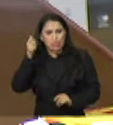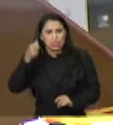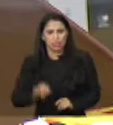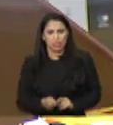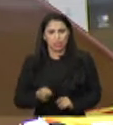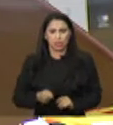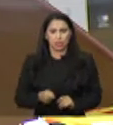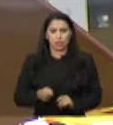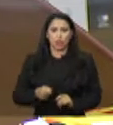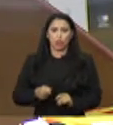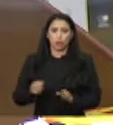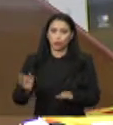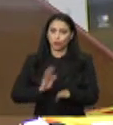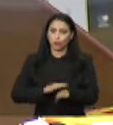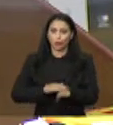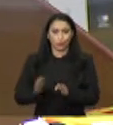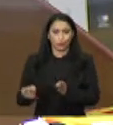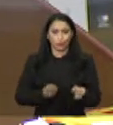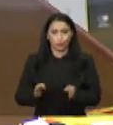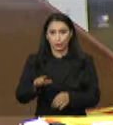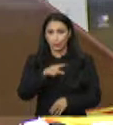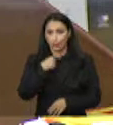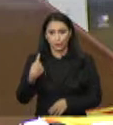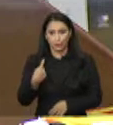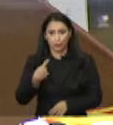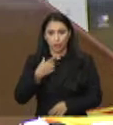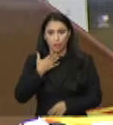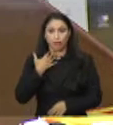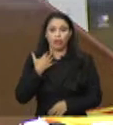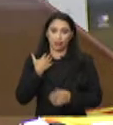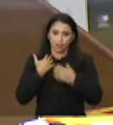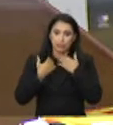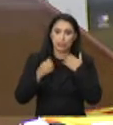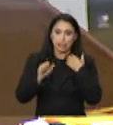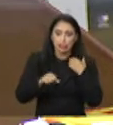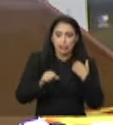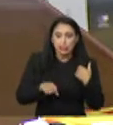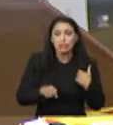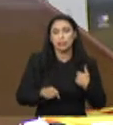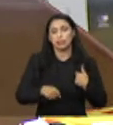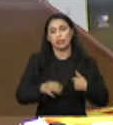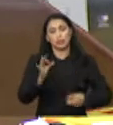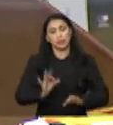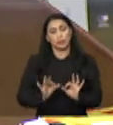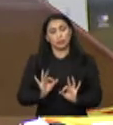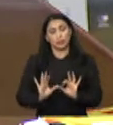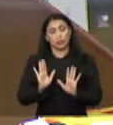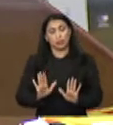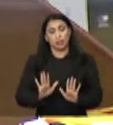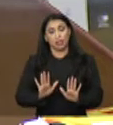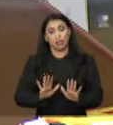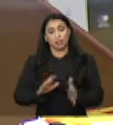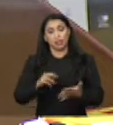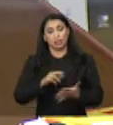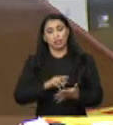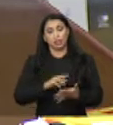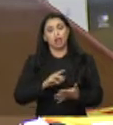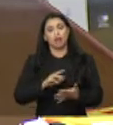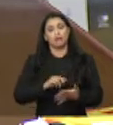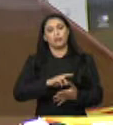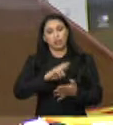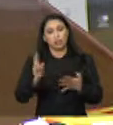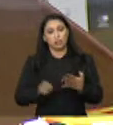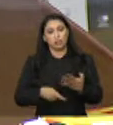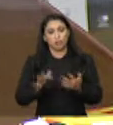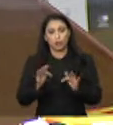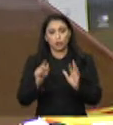transita em julgado então sim ela estará perfeito mas a incide a garantia da coisa julgada que analisarei no tópico